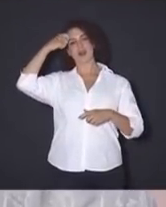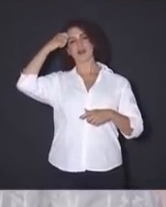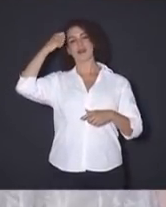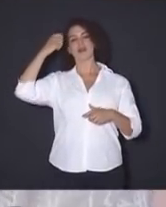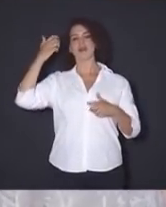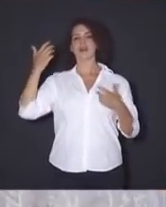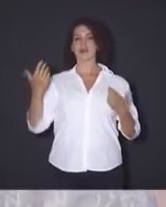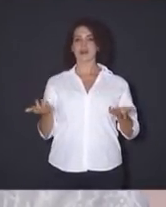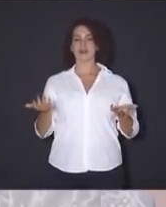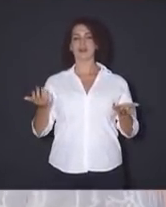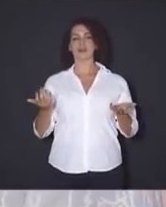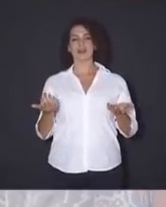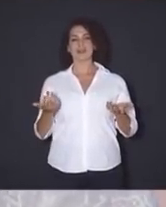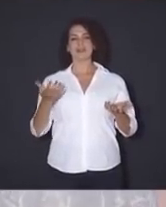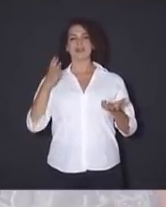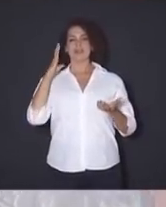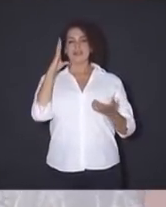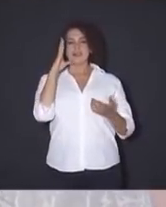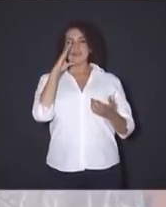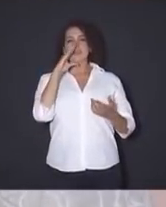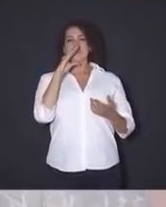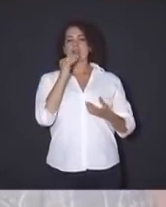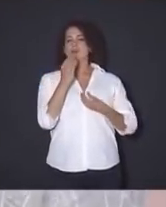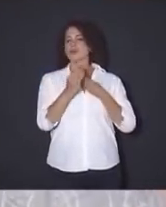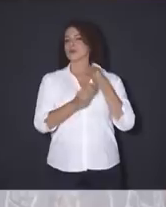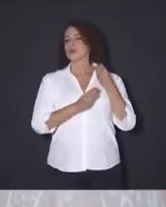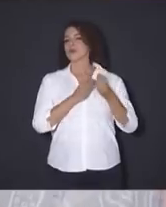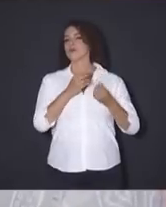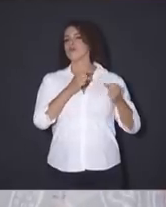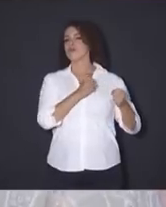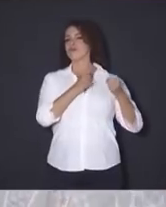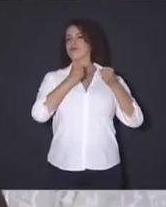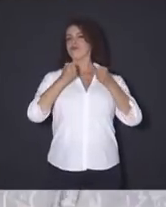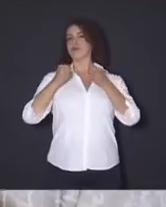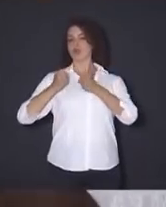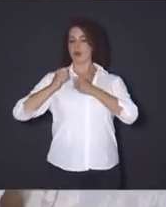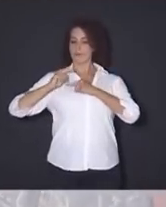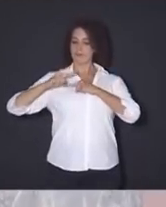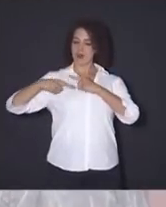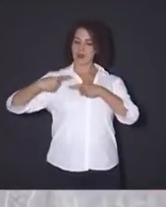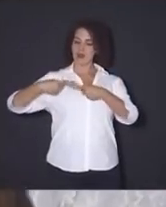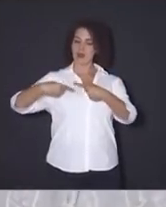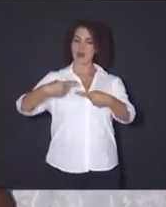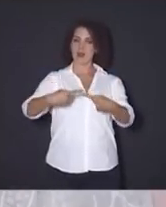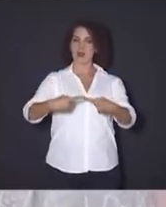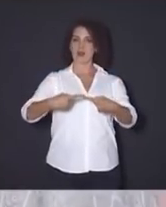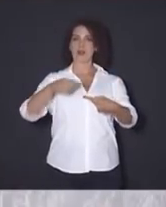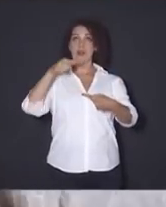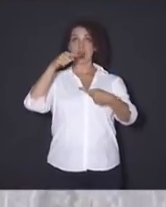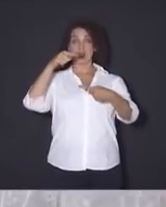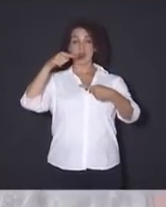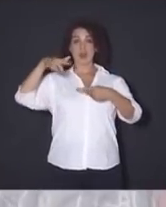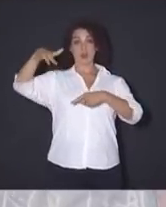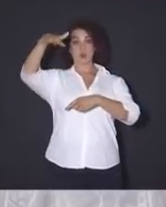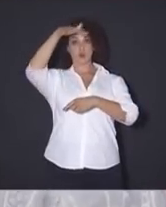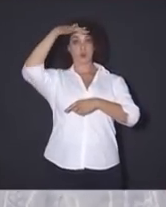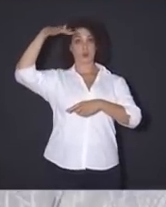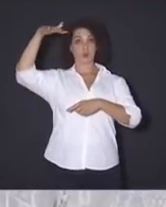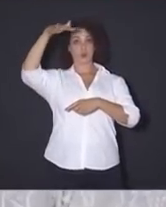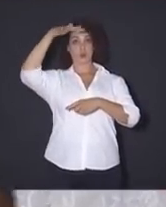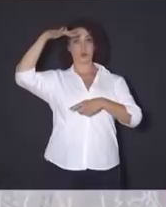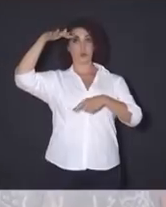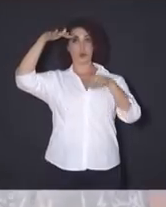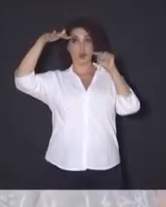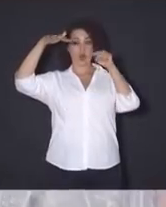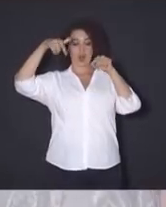faltam você começa a entender como é que se pudesse se reproduz como é que as elites nesses espaços nos espaços do parlamento